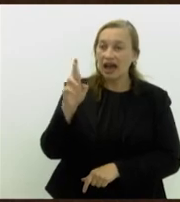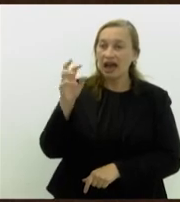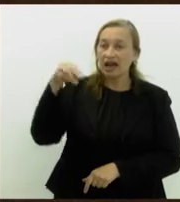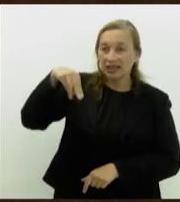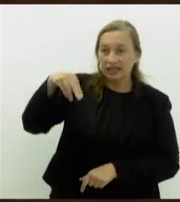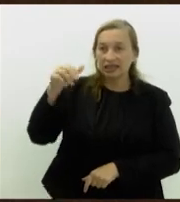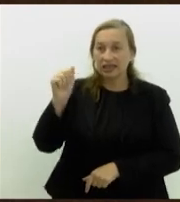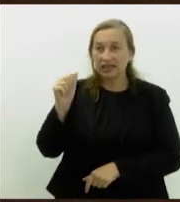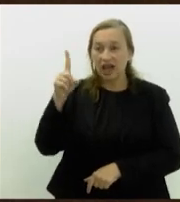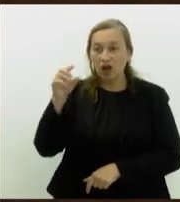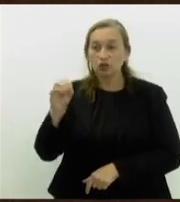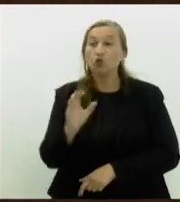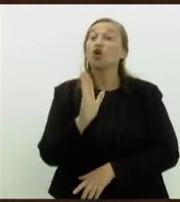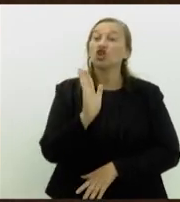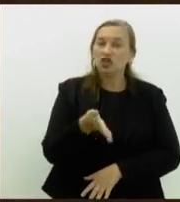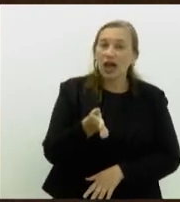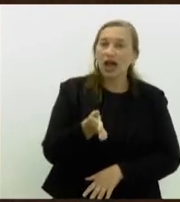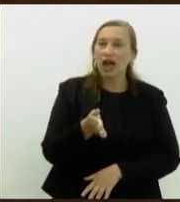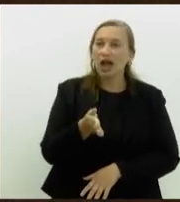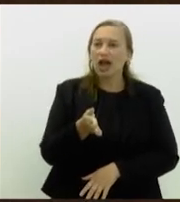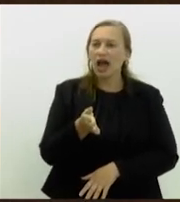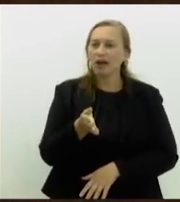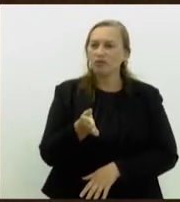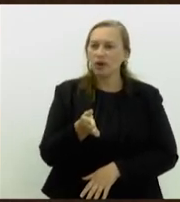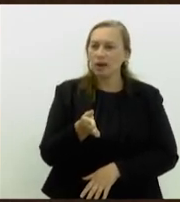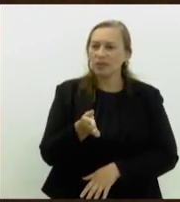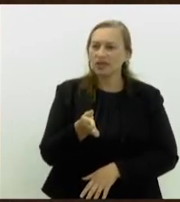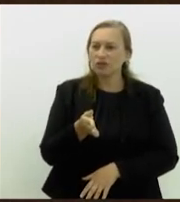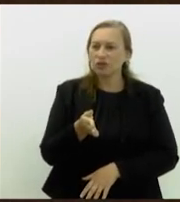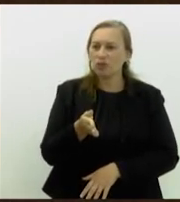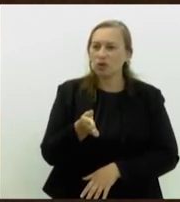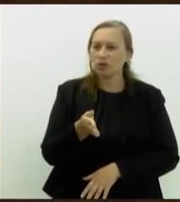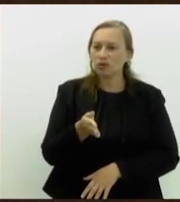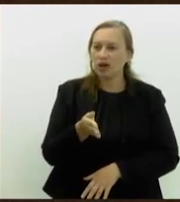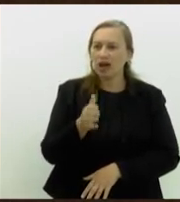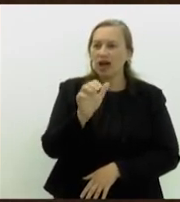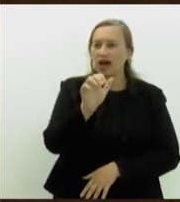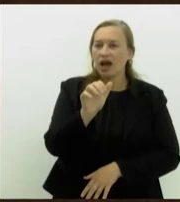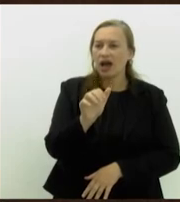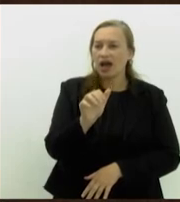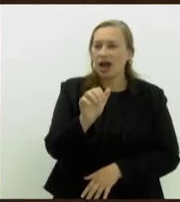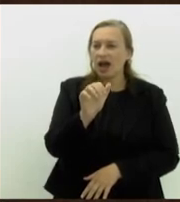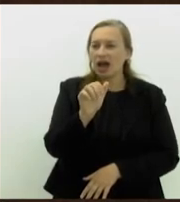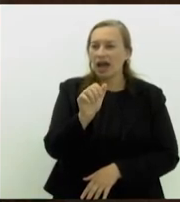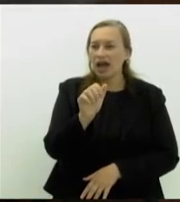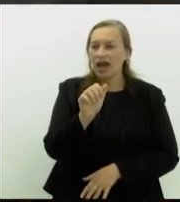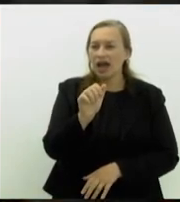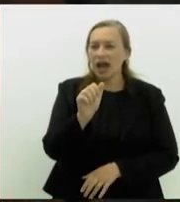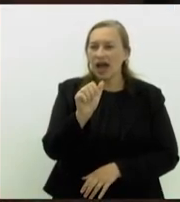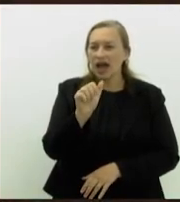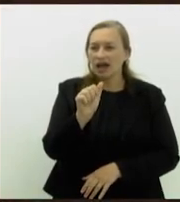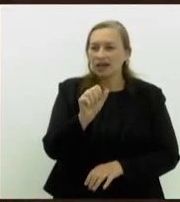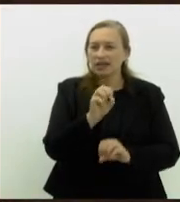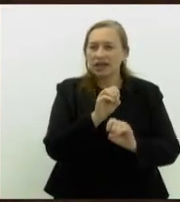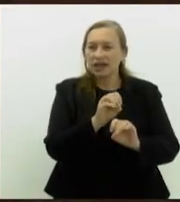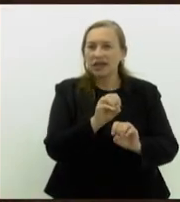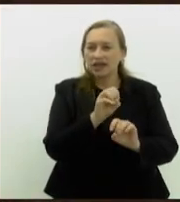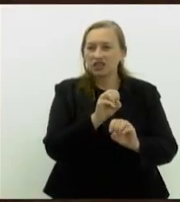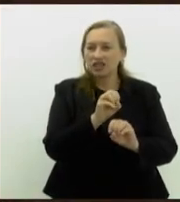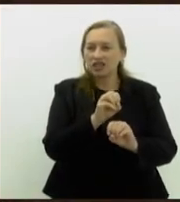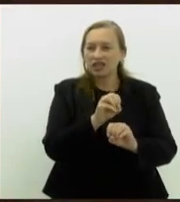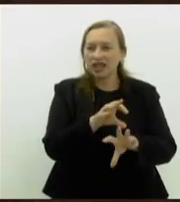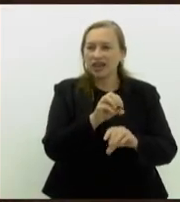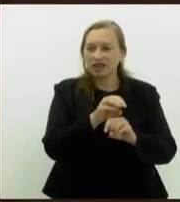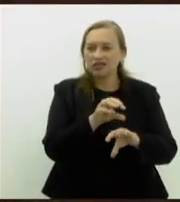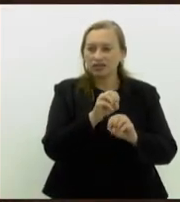de futebol, levou o nome do Estado do Rio de Janeiro para todo mundo, chegou a apitar uma